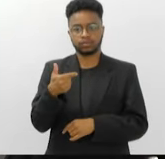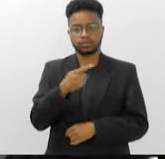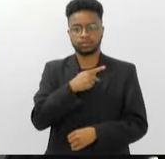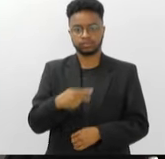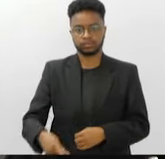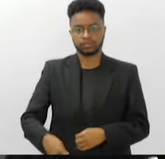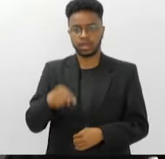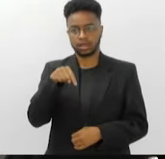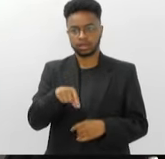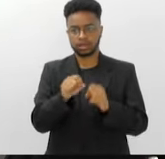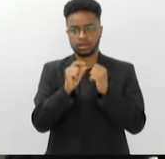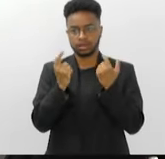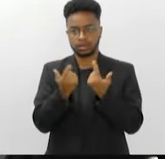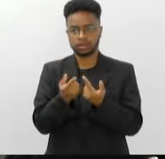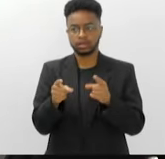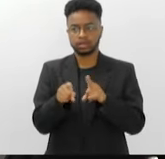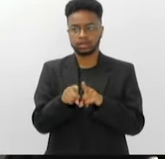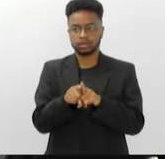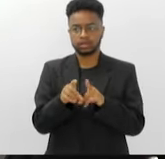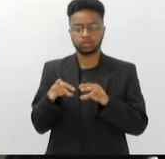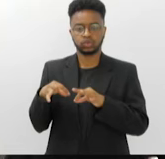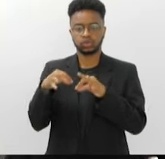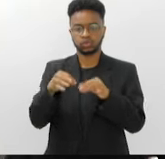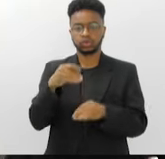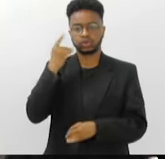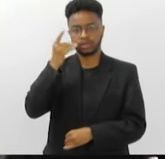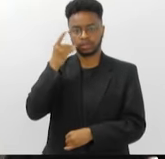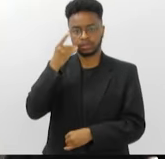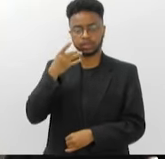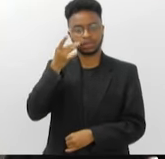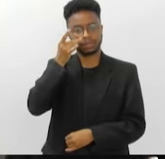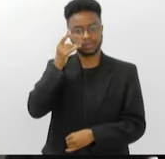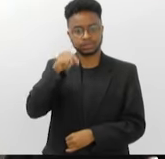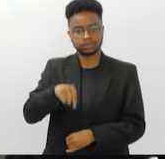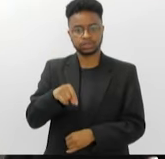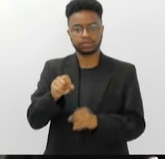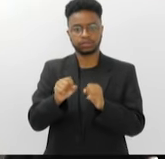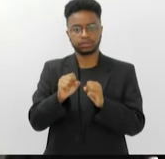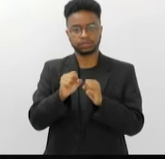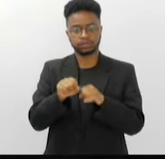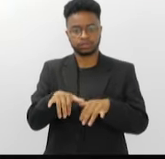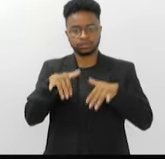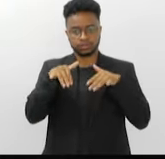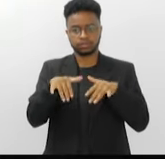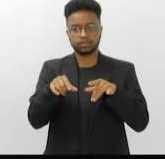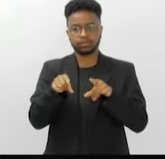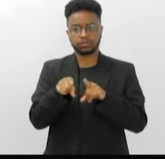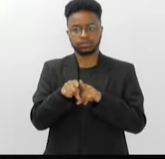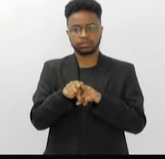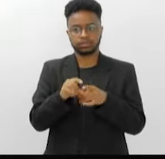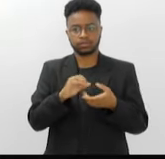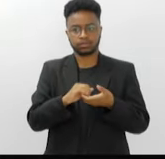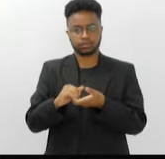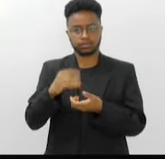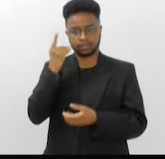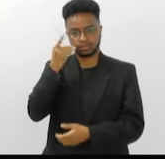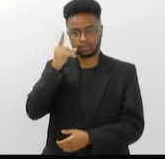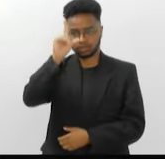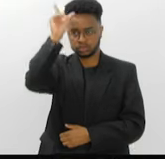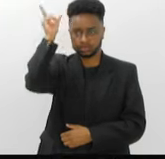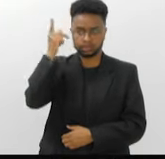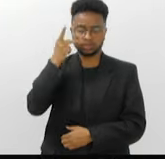preside essa sessão, saudar todos os deputados que se encontram no plenário, na pessoa do deputado Luiz Paulo, saudar o